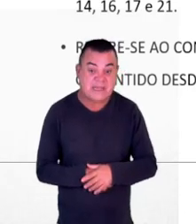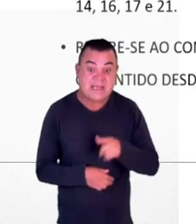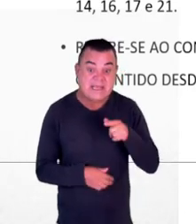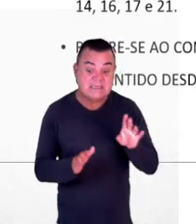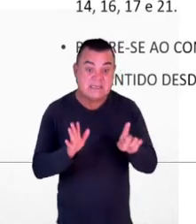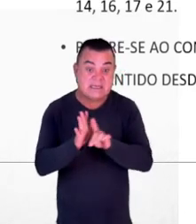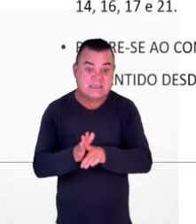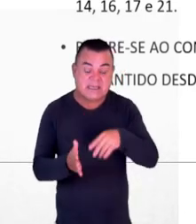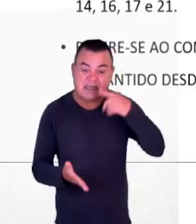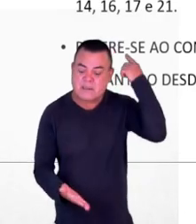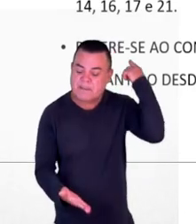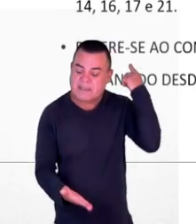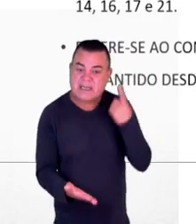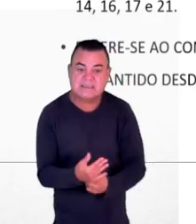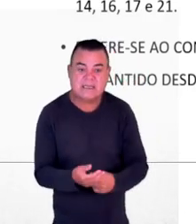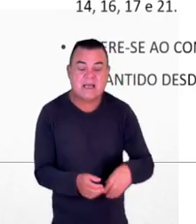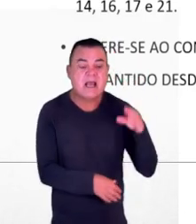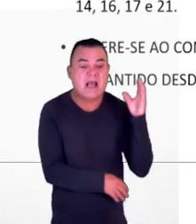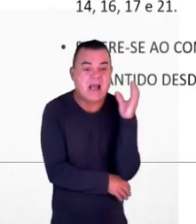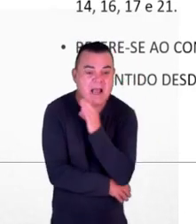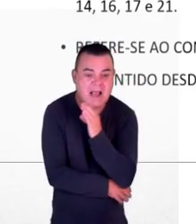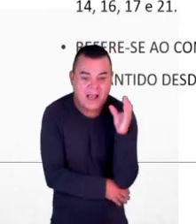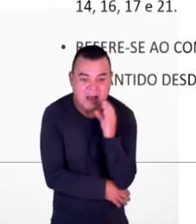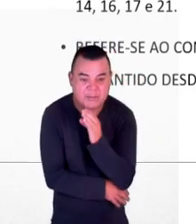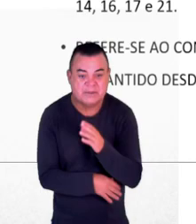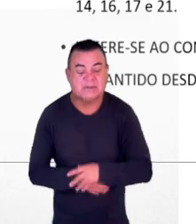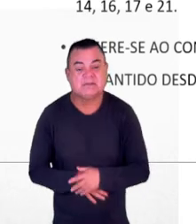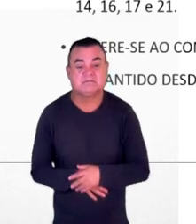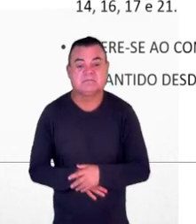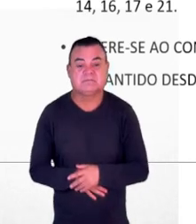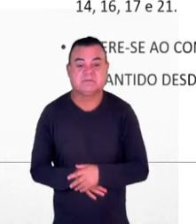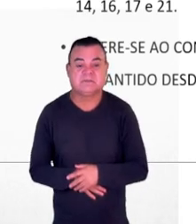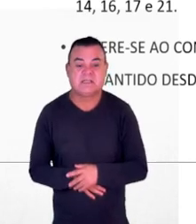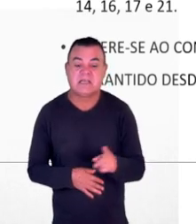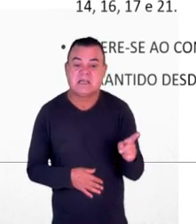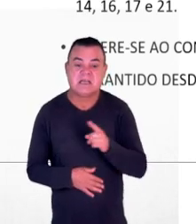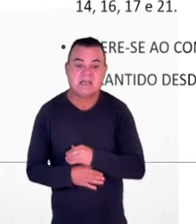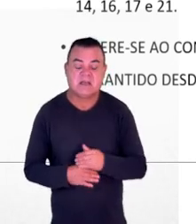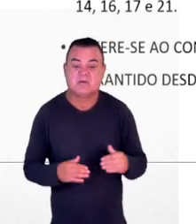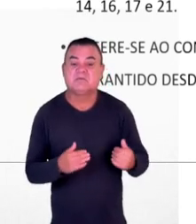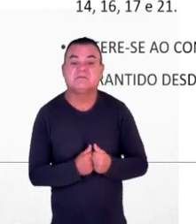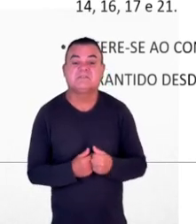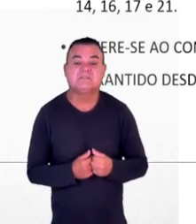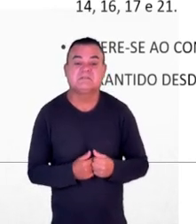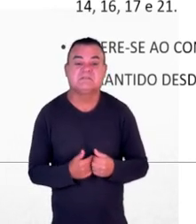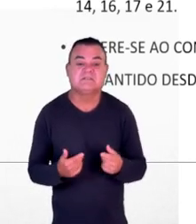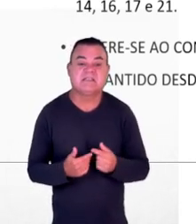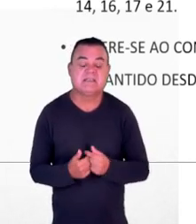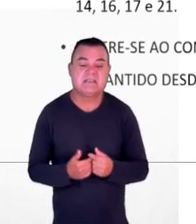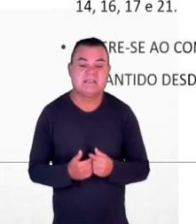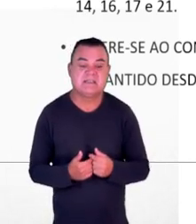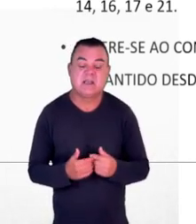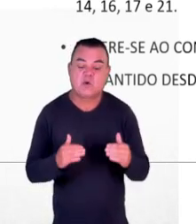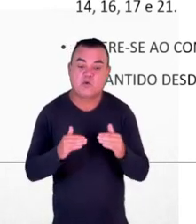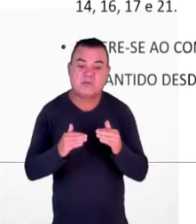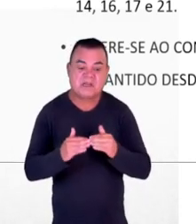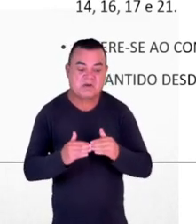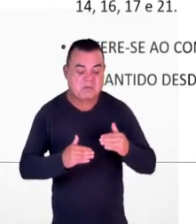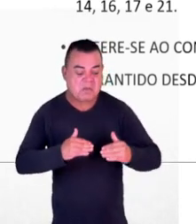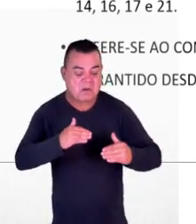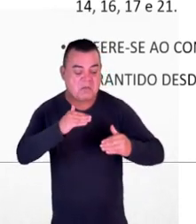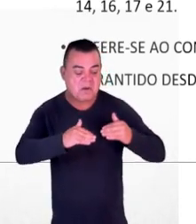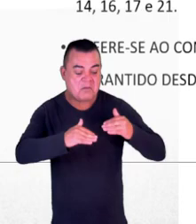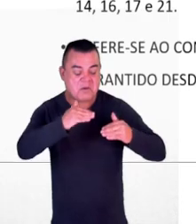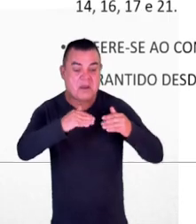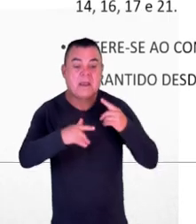aplicabilidade imediata ele não se vincula ao requisito da progressividade dada a